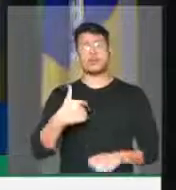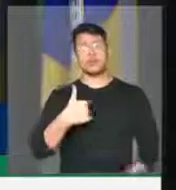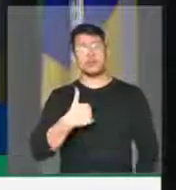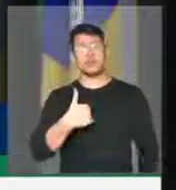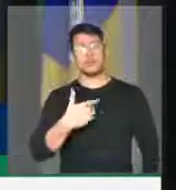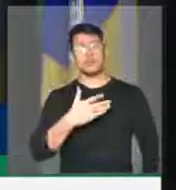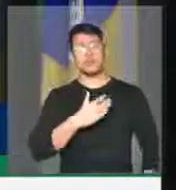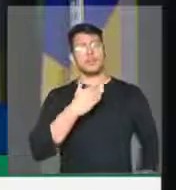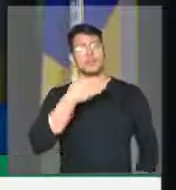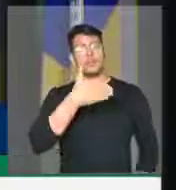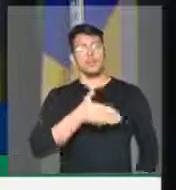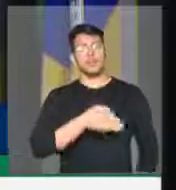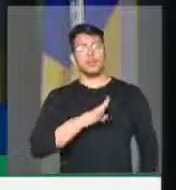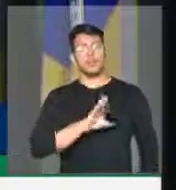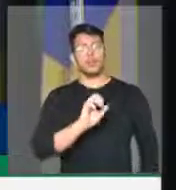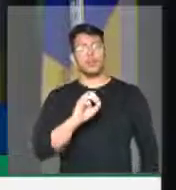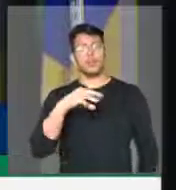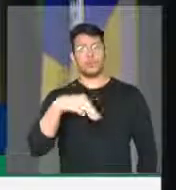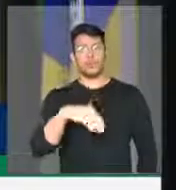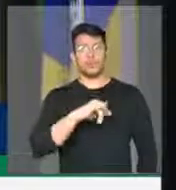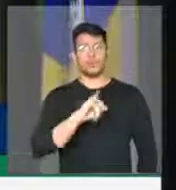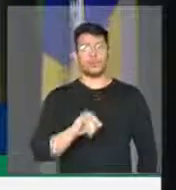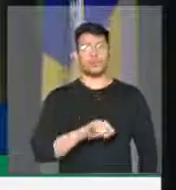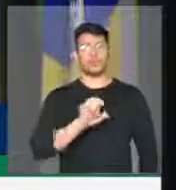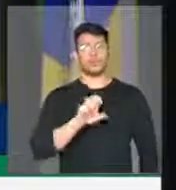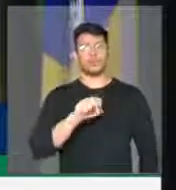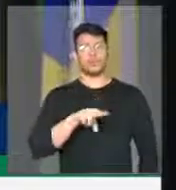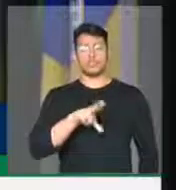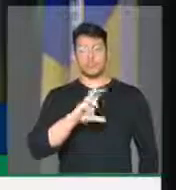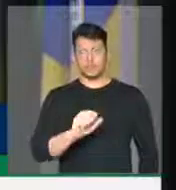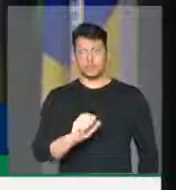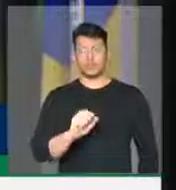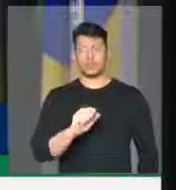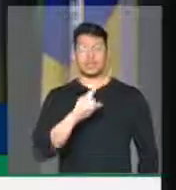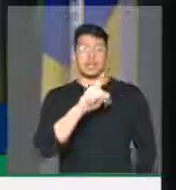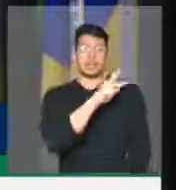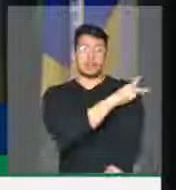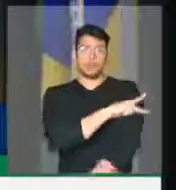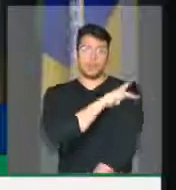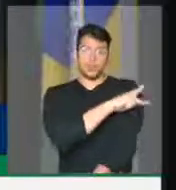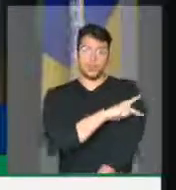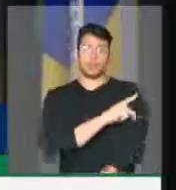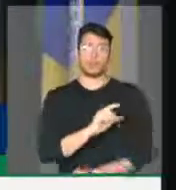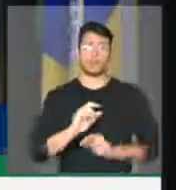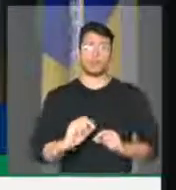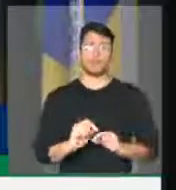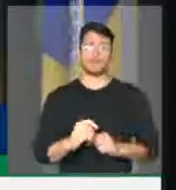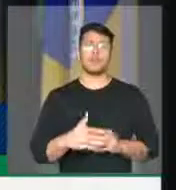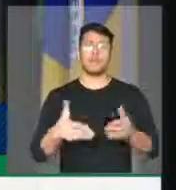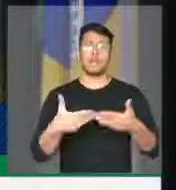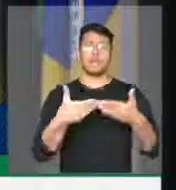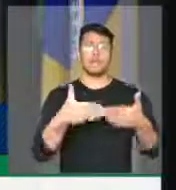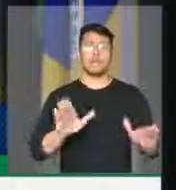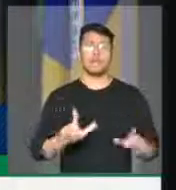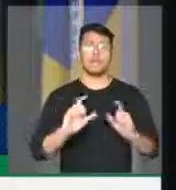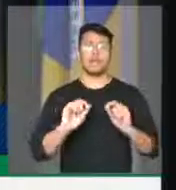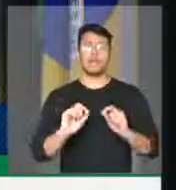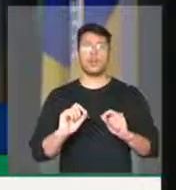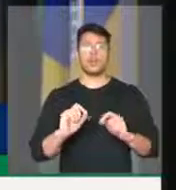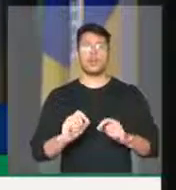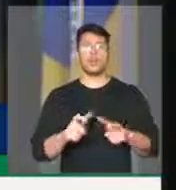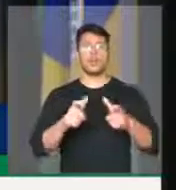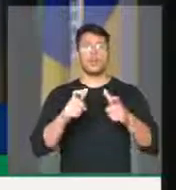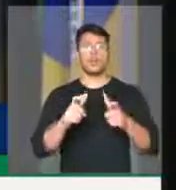no Gurgueia, do meu estado, no Piauí, para a inauguração da superintendência da Caixa Econômica